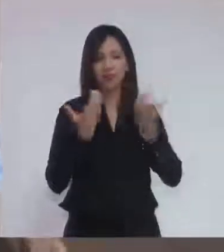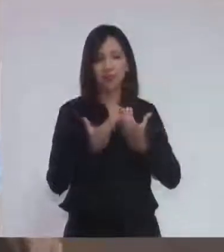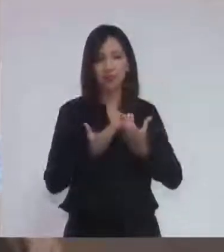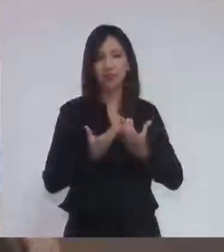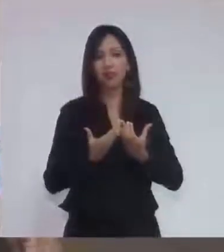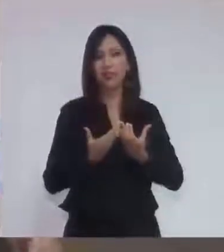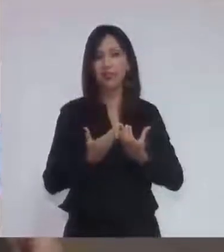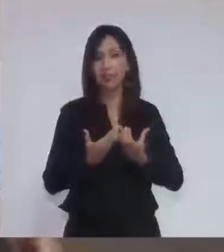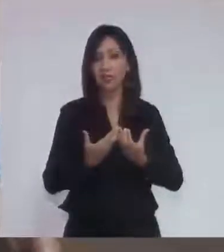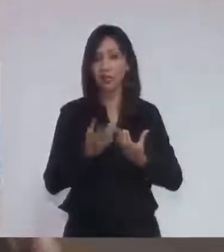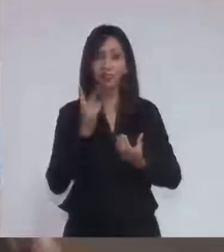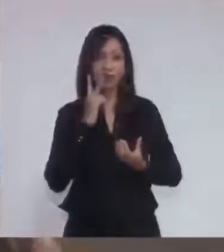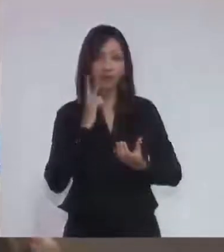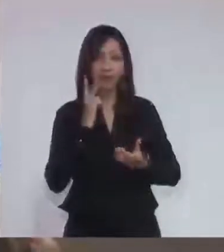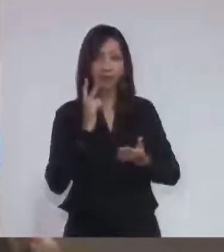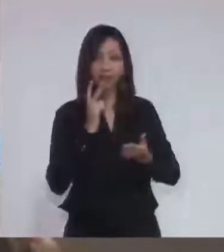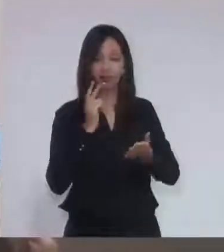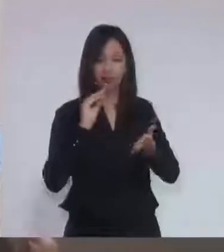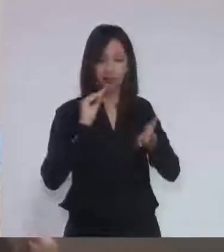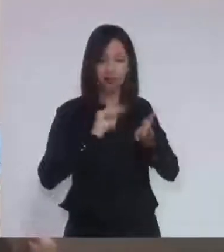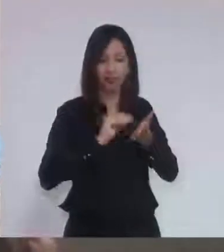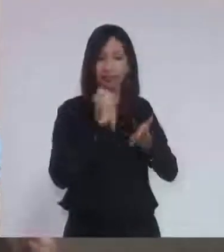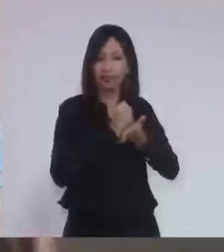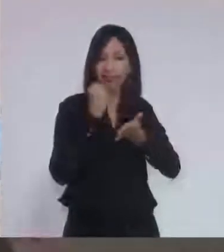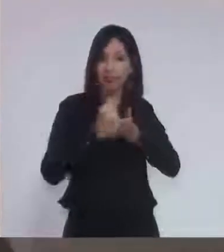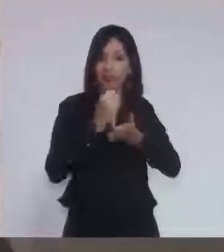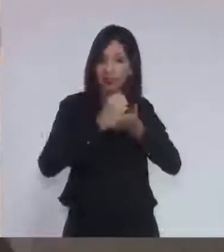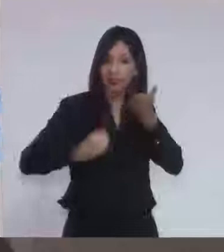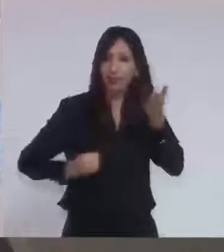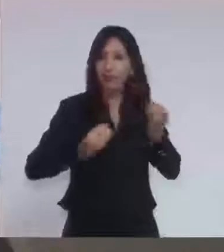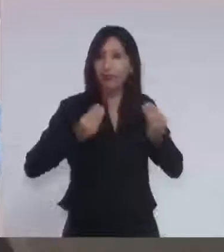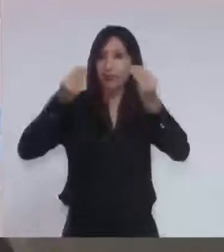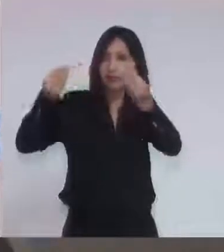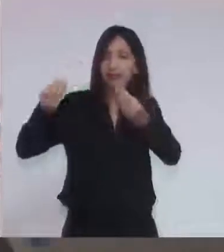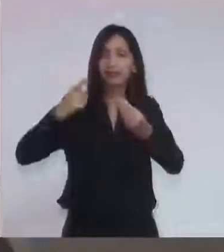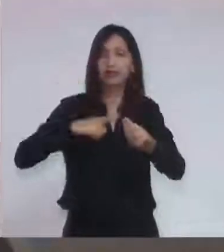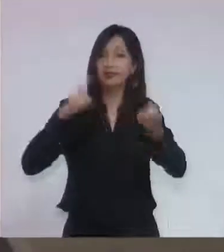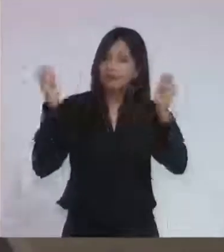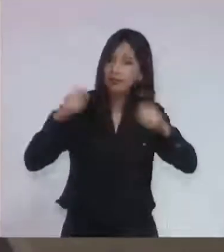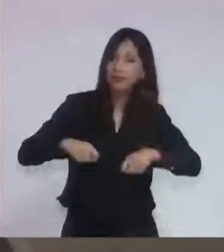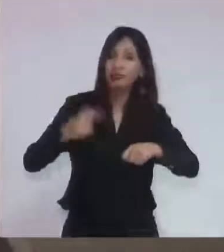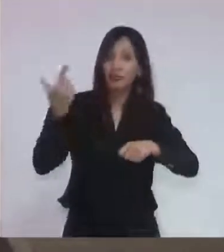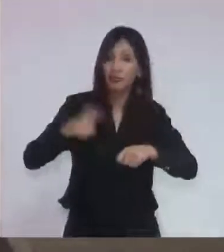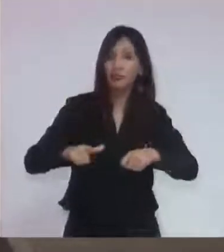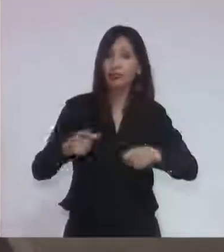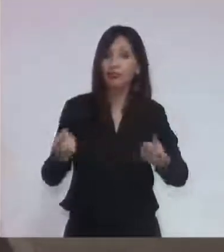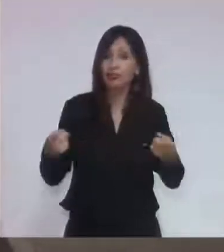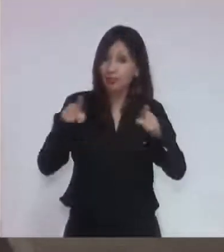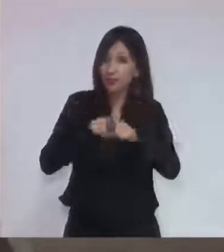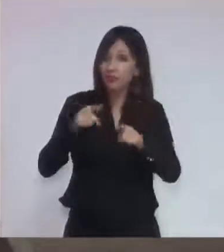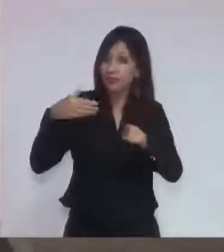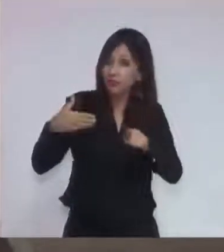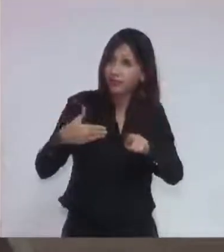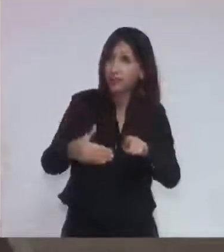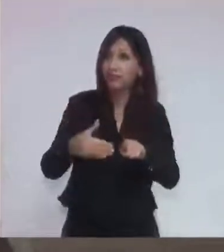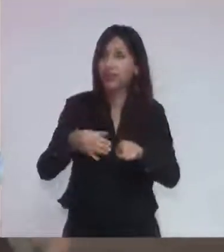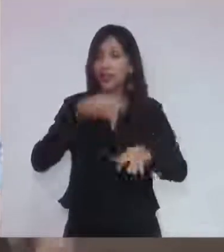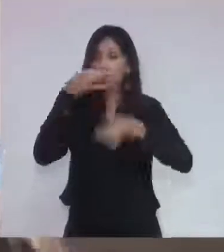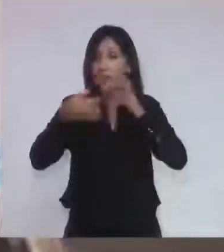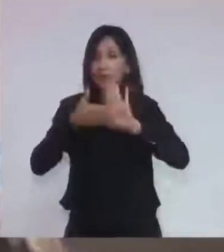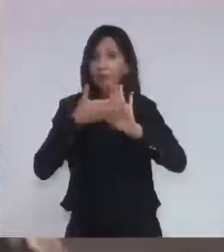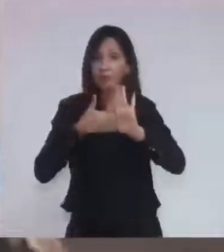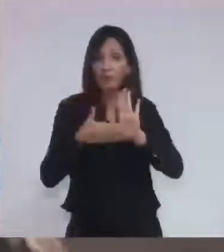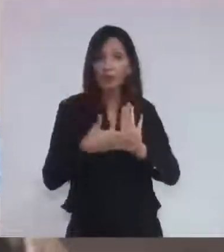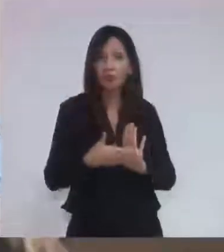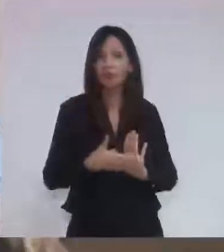junto ao Poder Executivo para que dê essa resposta. Eles querem saber, é possível retomar as propostas que eles sugeriram ou não é possível?